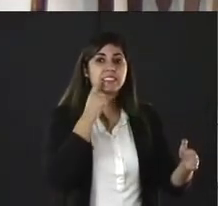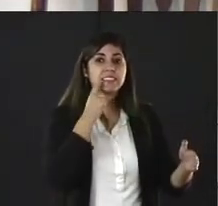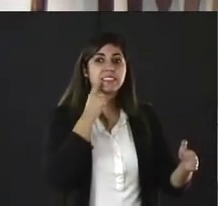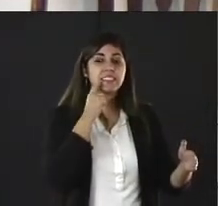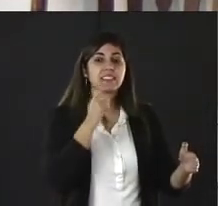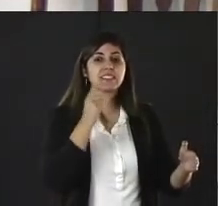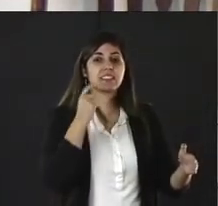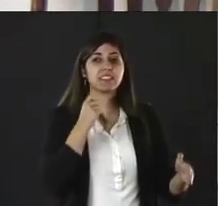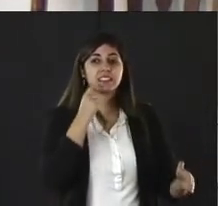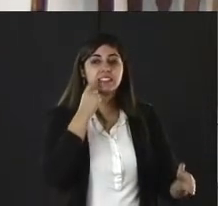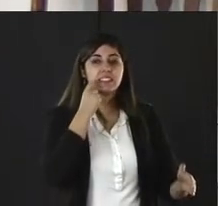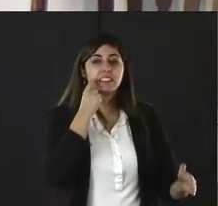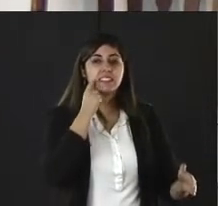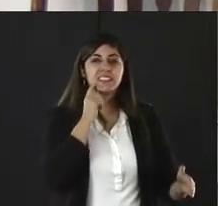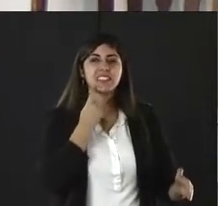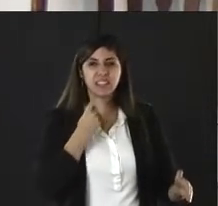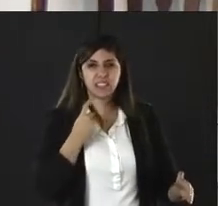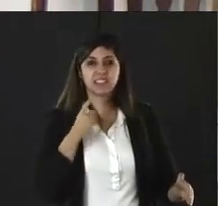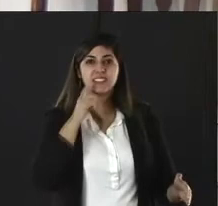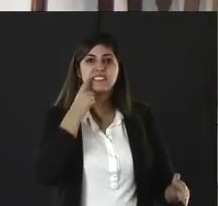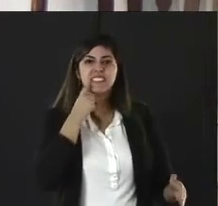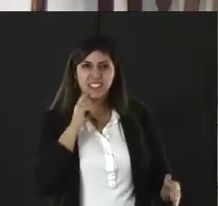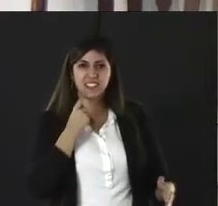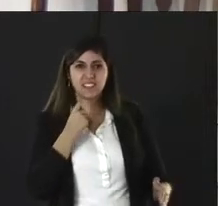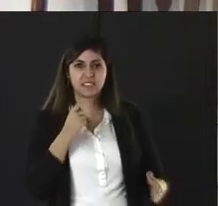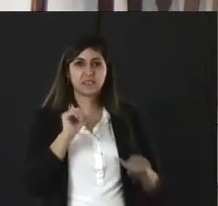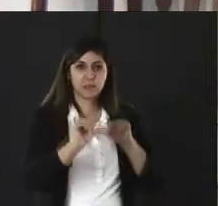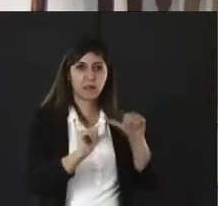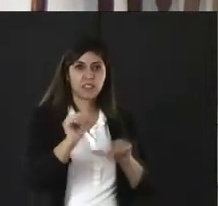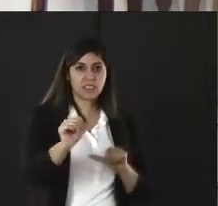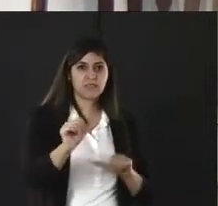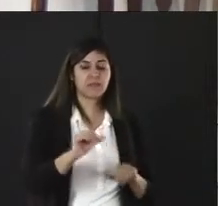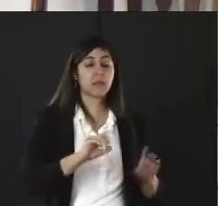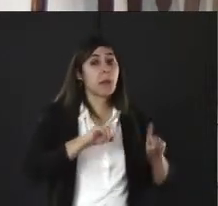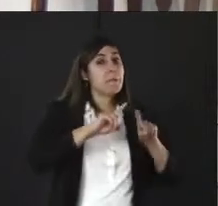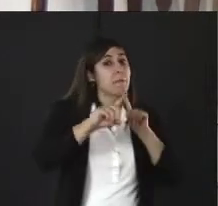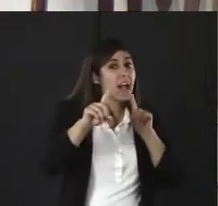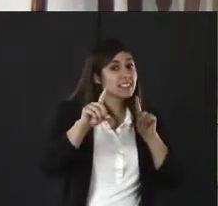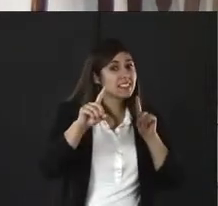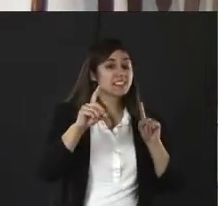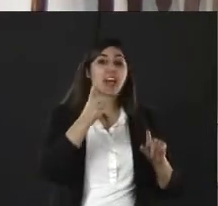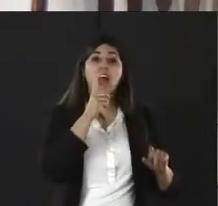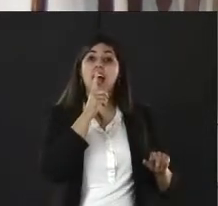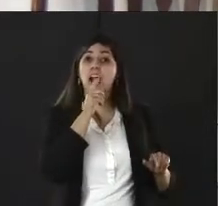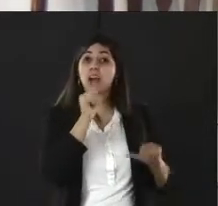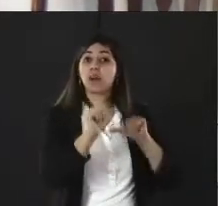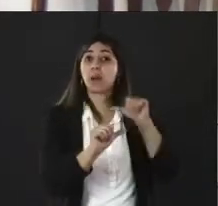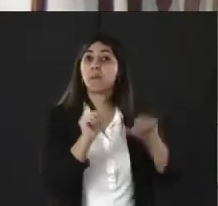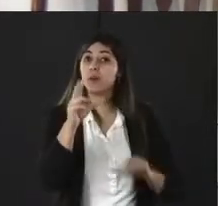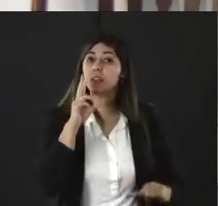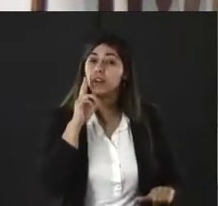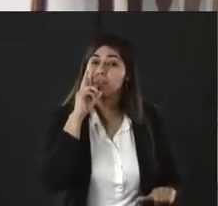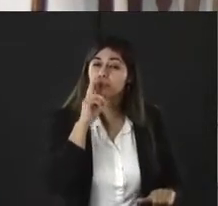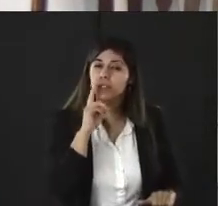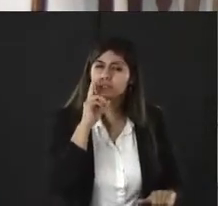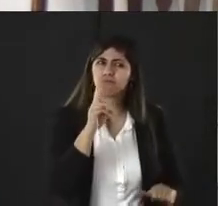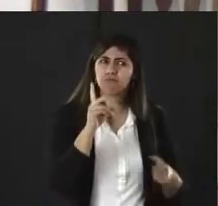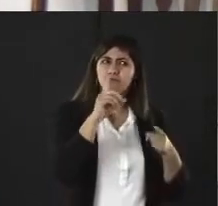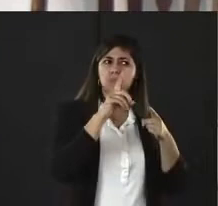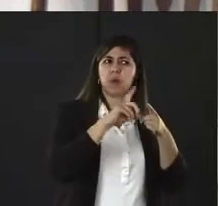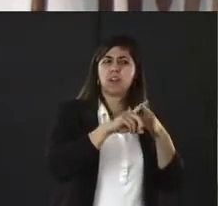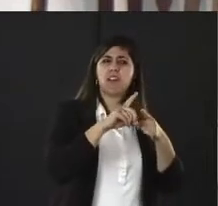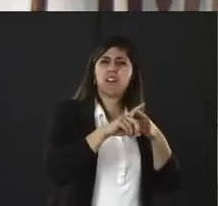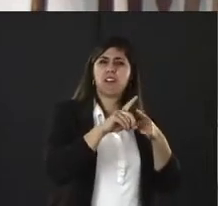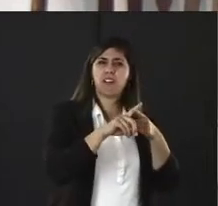que jesus transforma água em vinho então nós começamos a perceber o pano de fundo o que é que